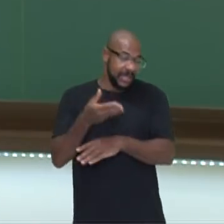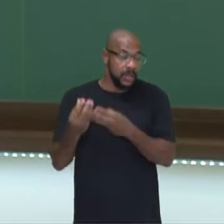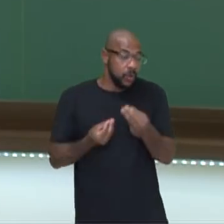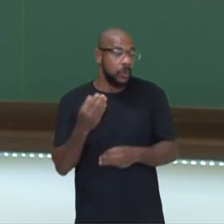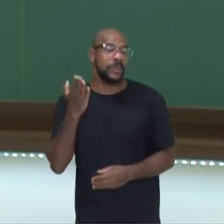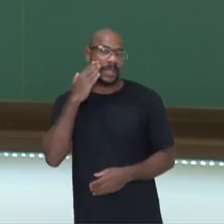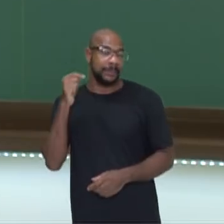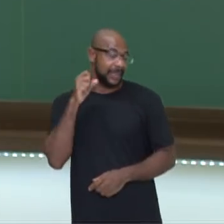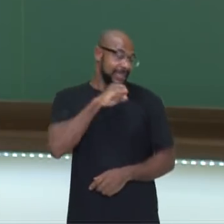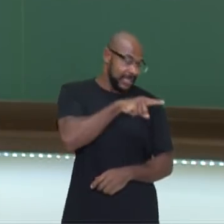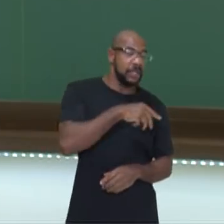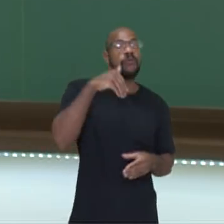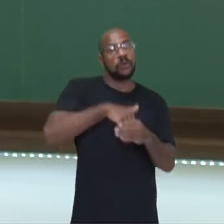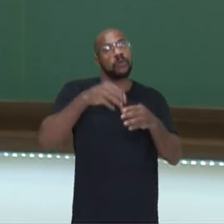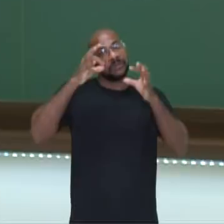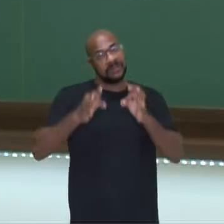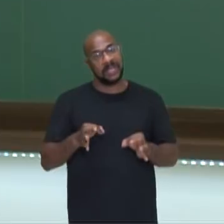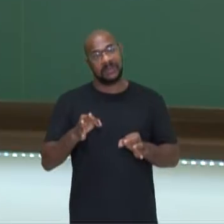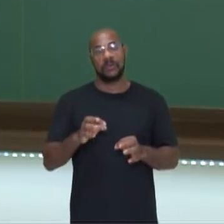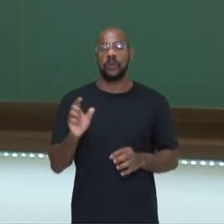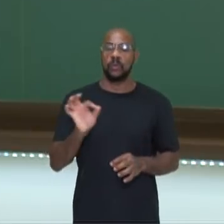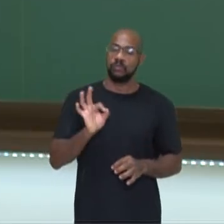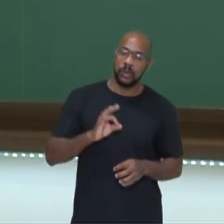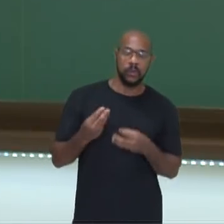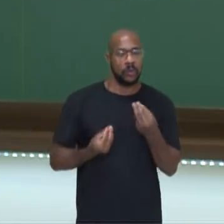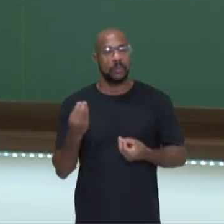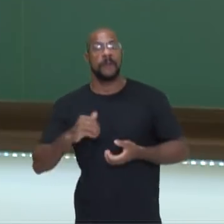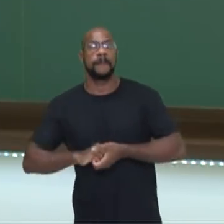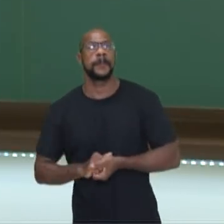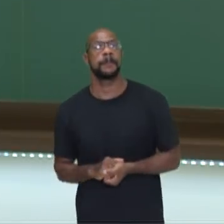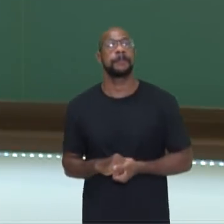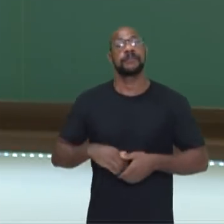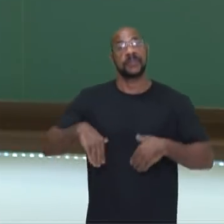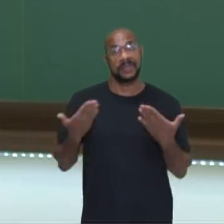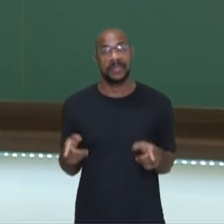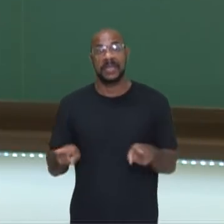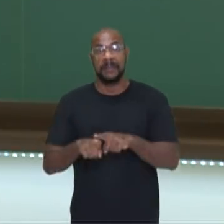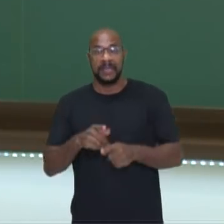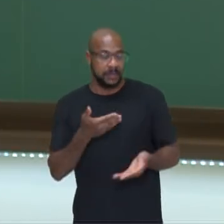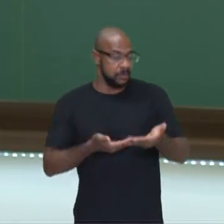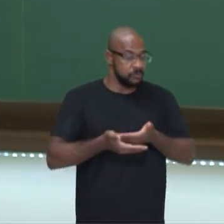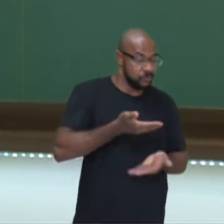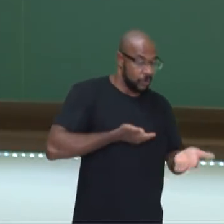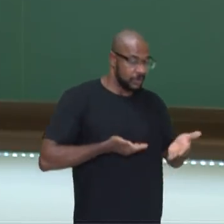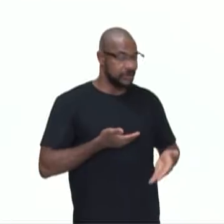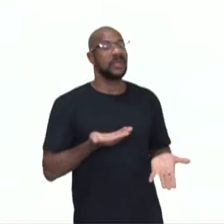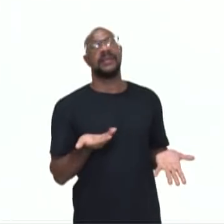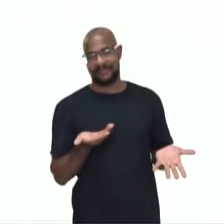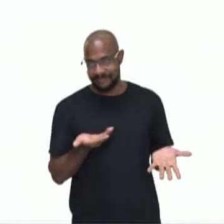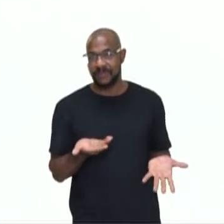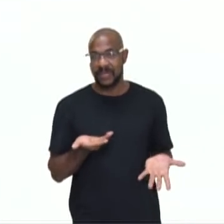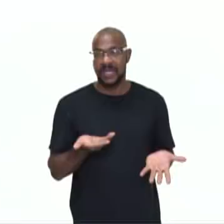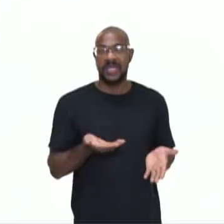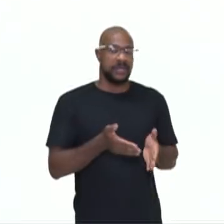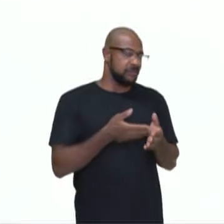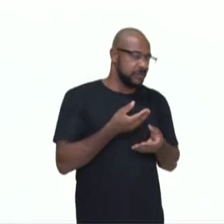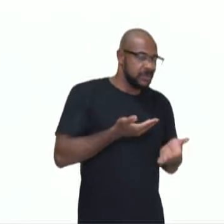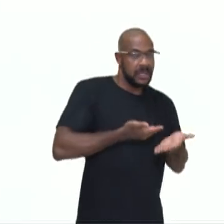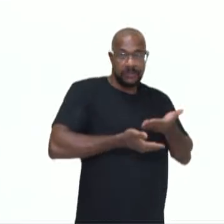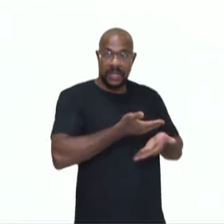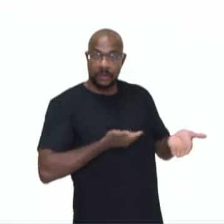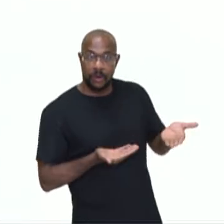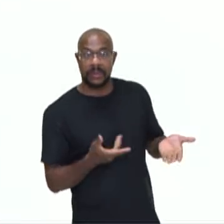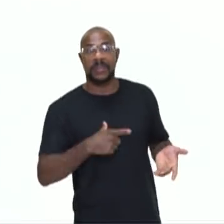de cabresto. Além da troca de favores, a ameaça e a violência também eram